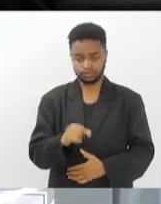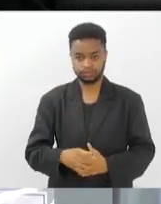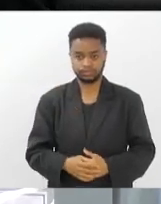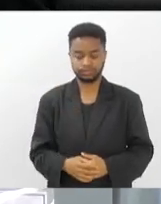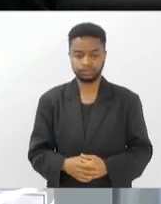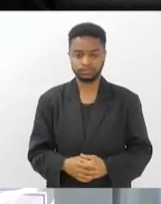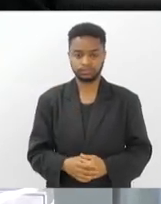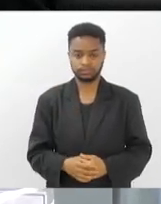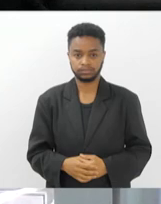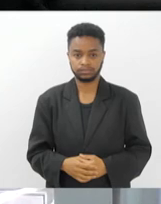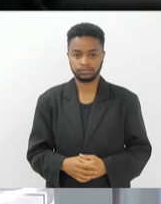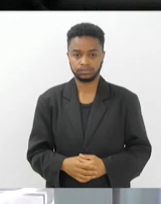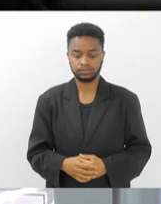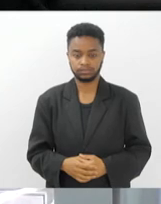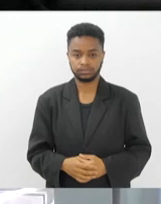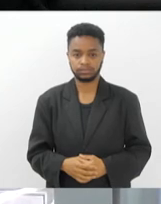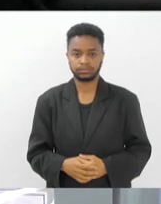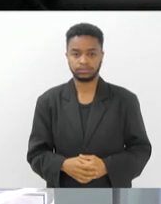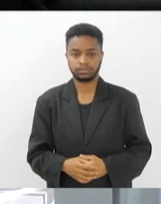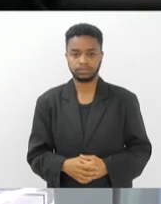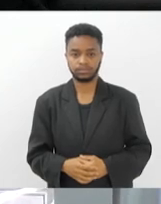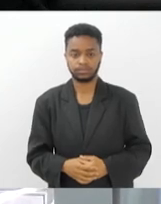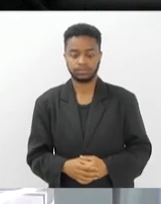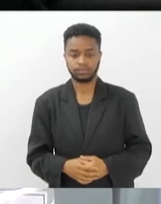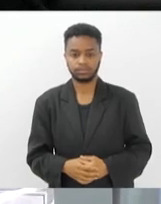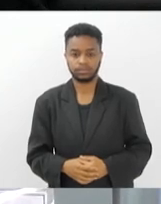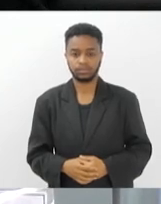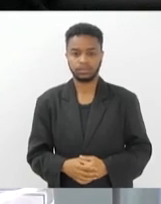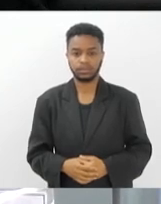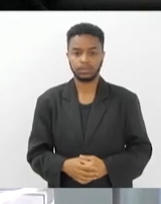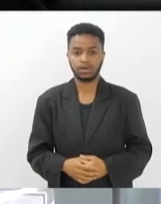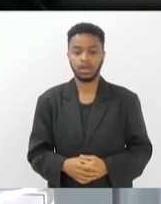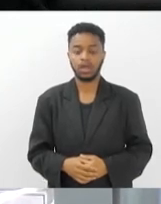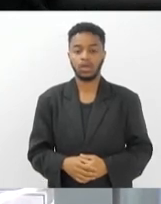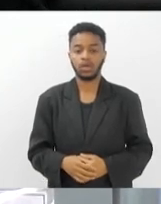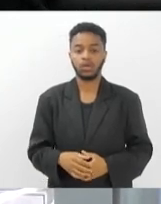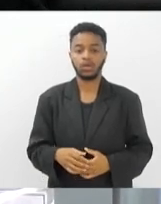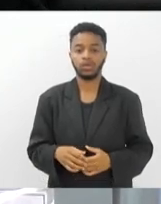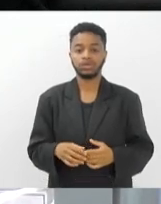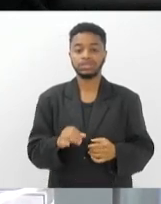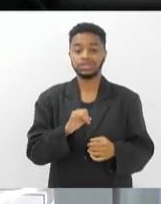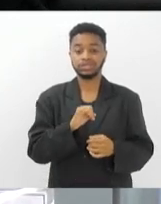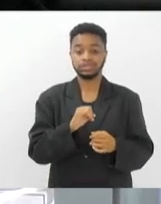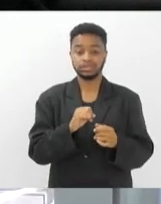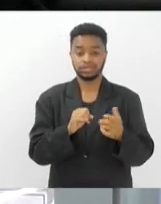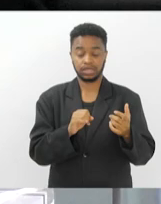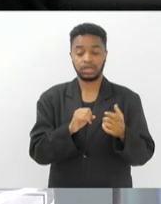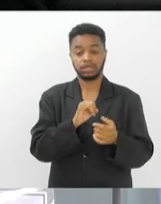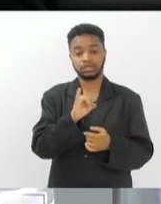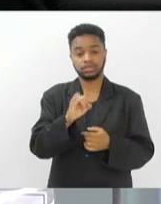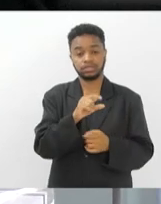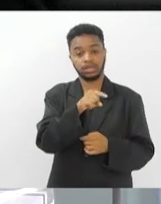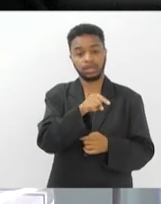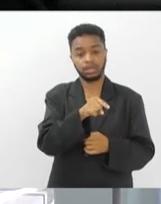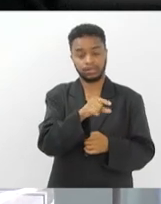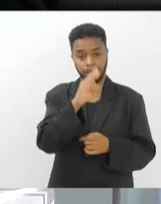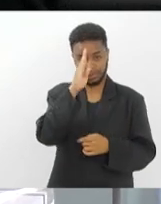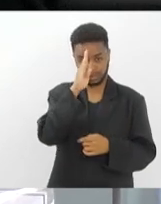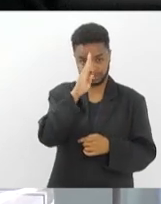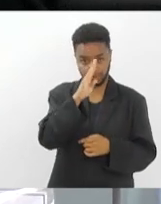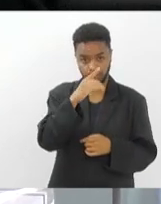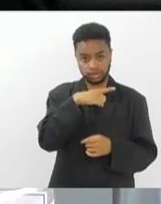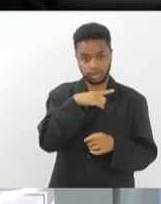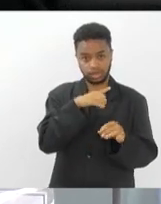que o derivado acompanha o principal. O que é o principal? A criação